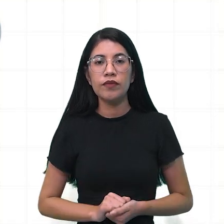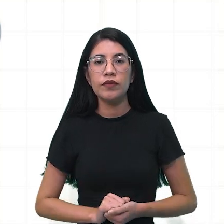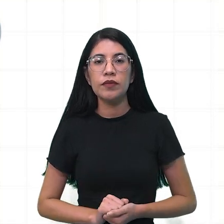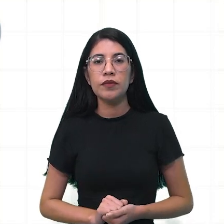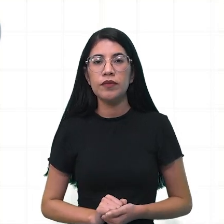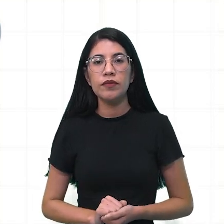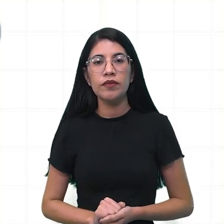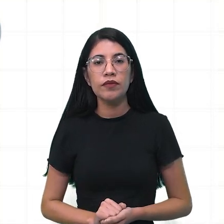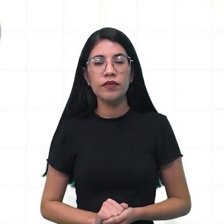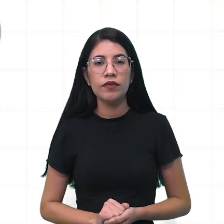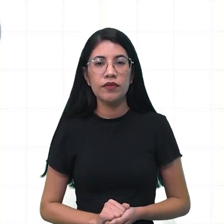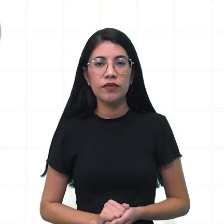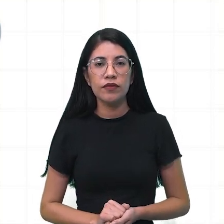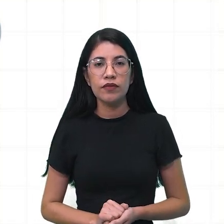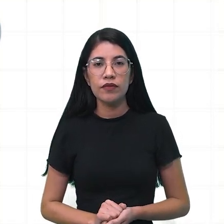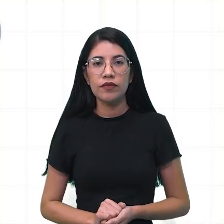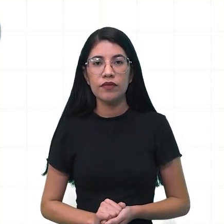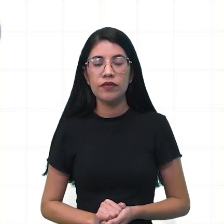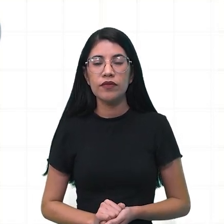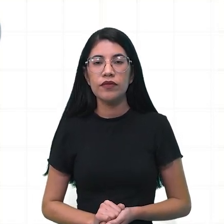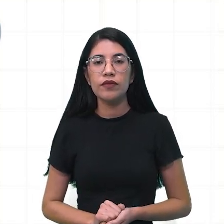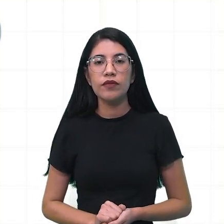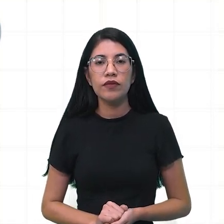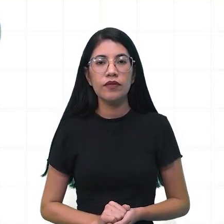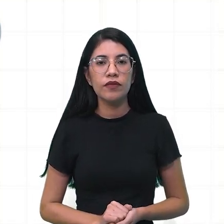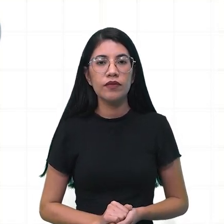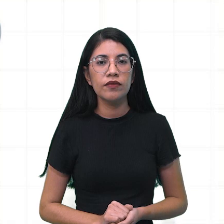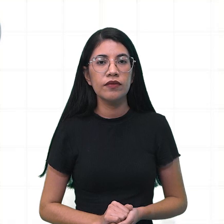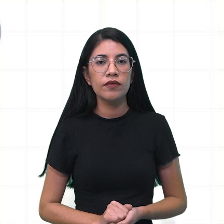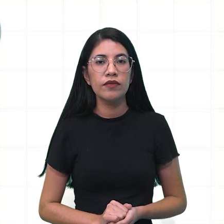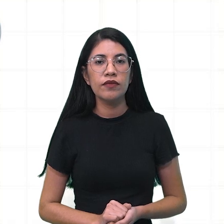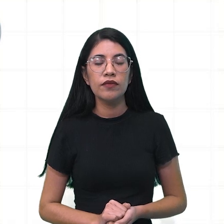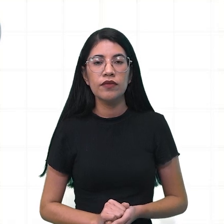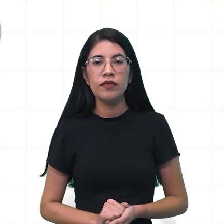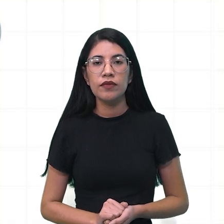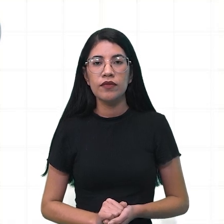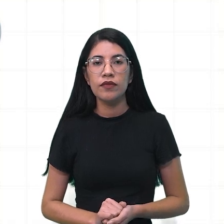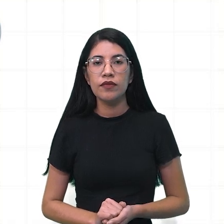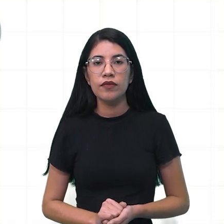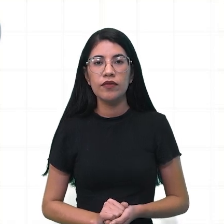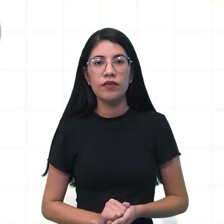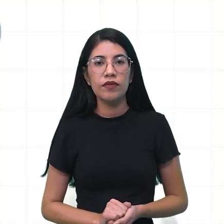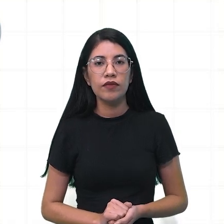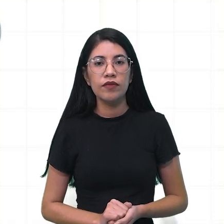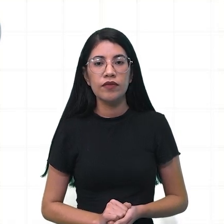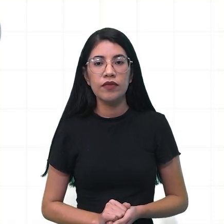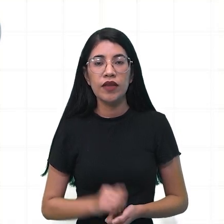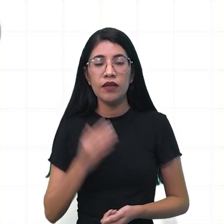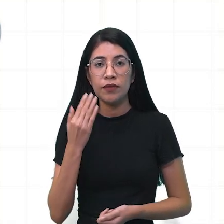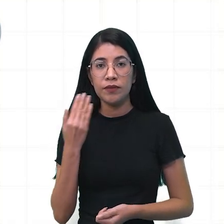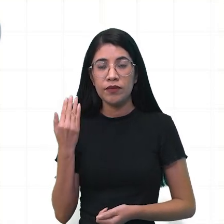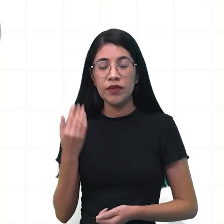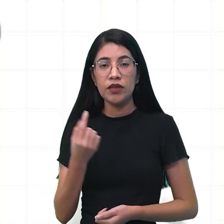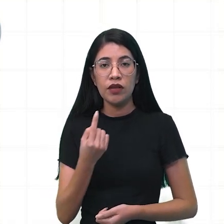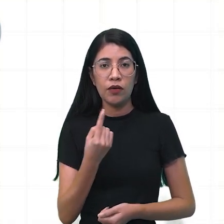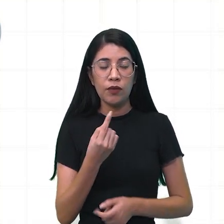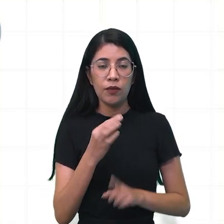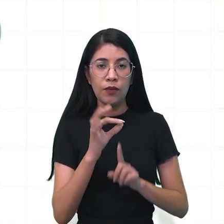pouquinho mais ou menos aqui né 1 grau ó então aqui um